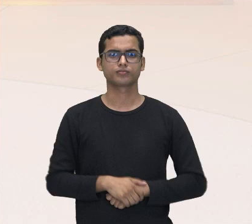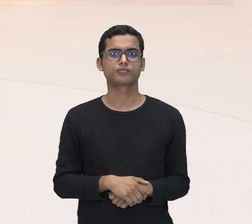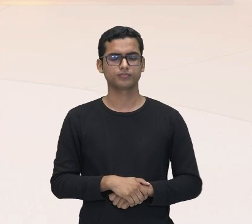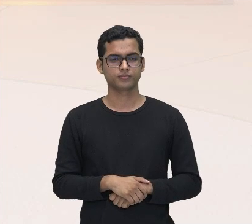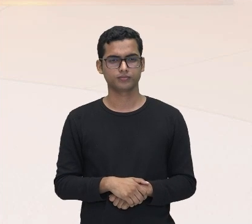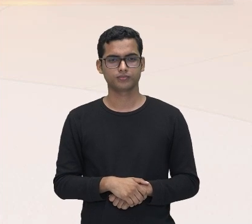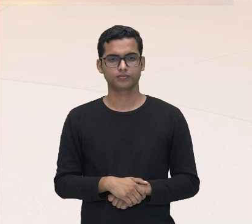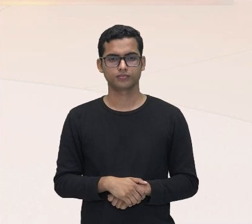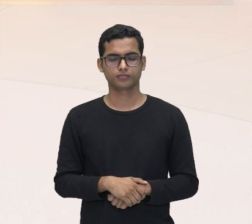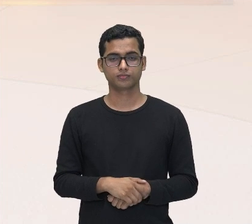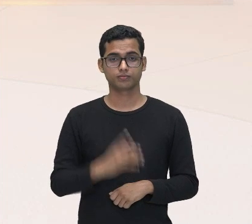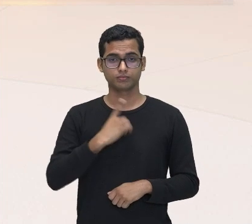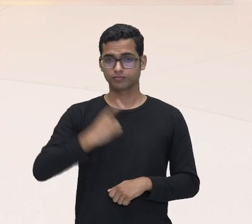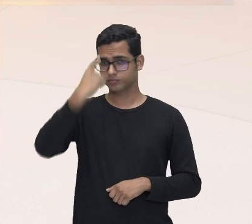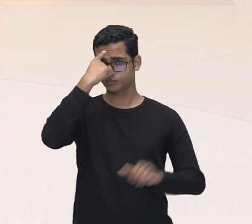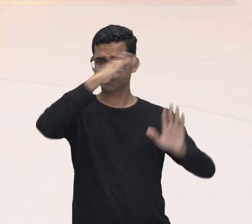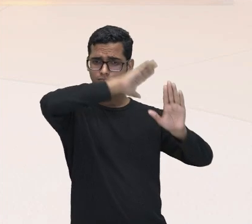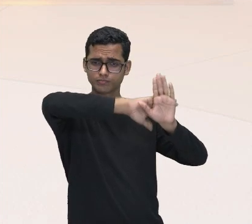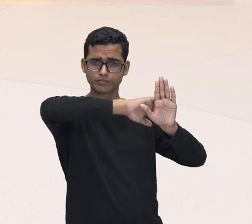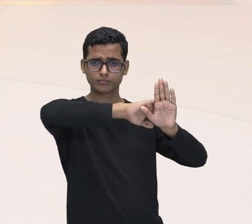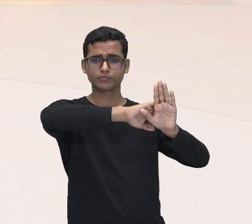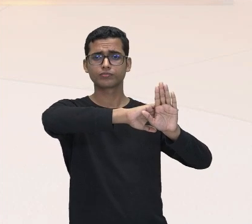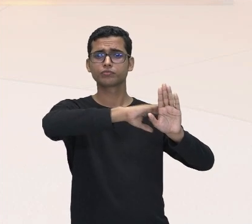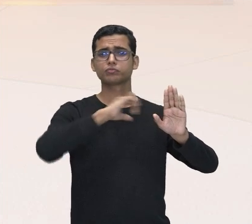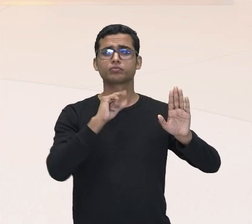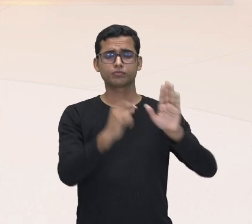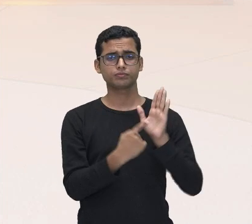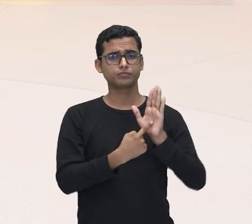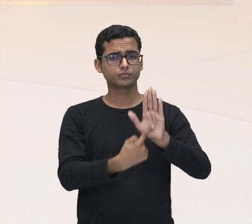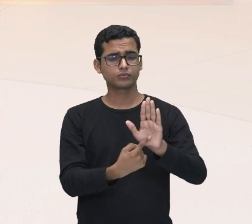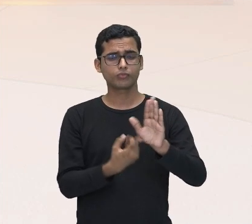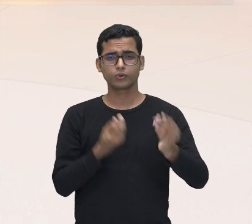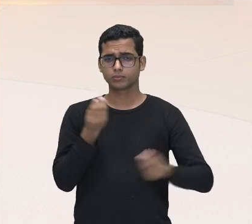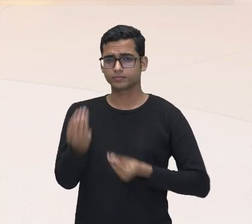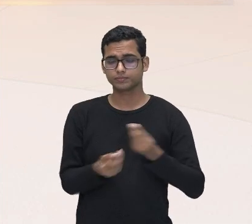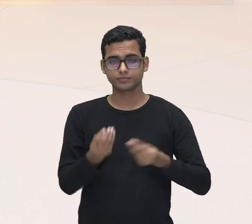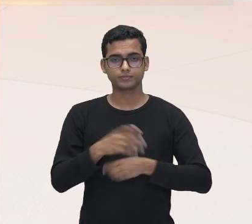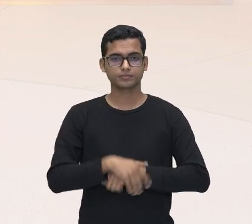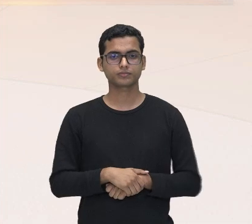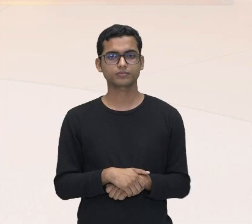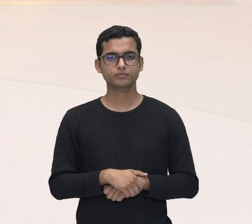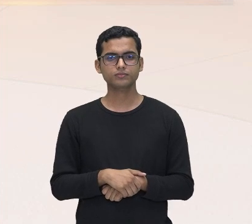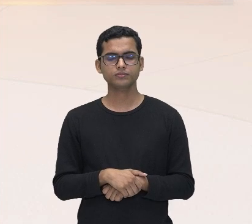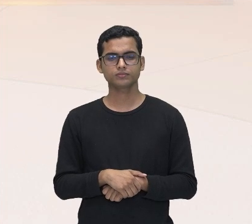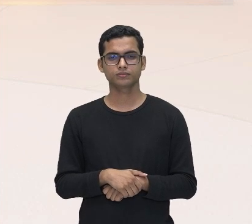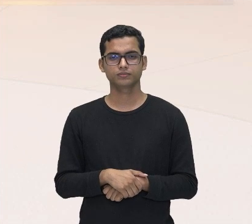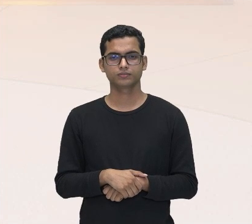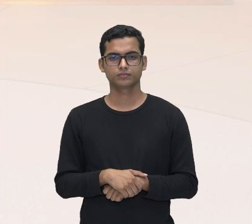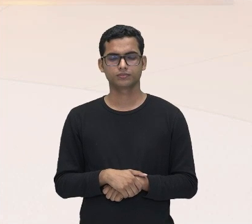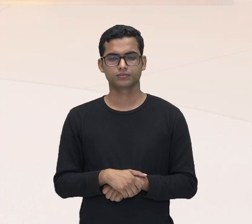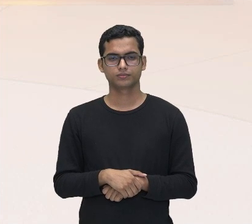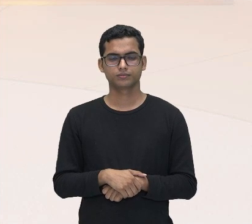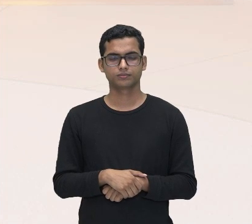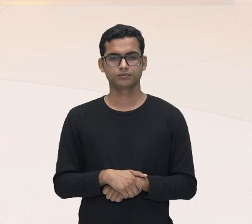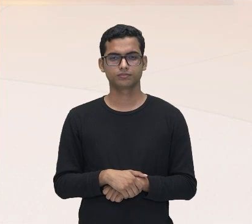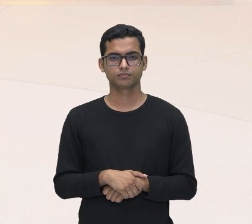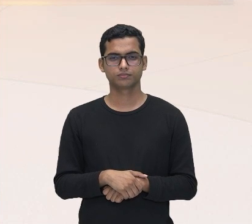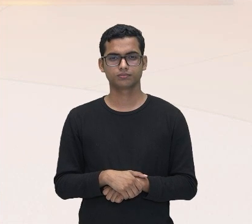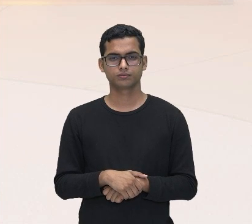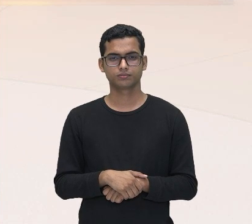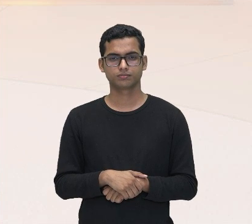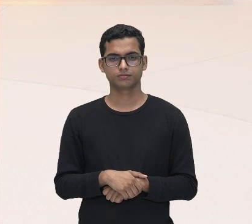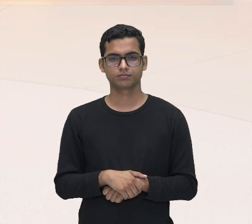Essa questão da ideologia, do poder ideológico, ele está presente assim, de forma muito clara, por exemplo,